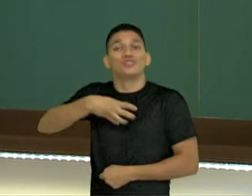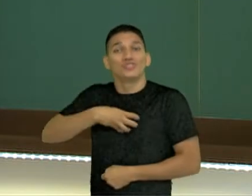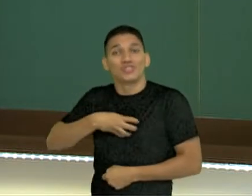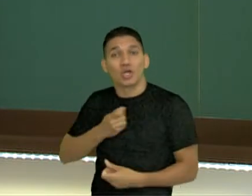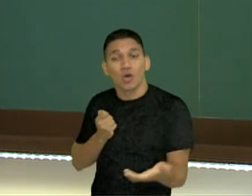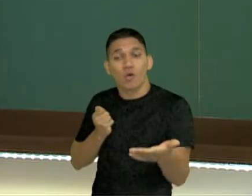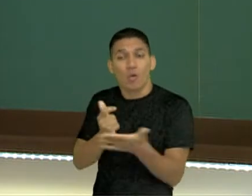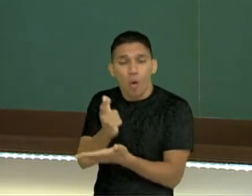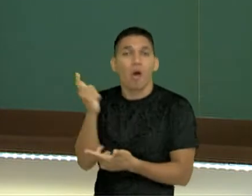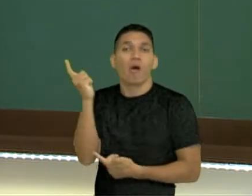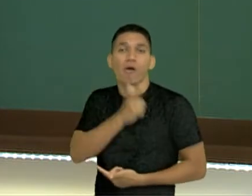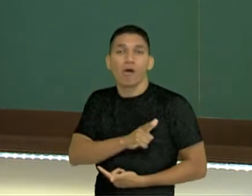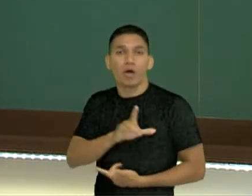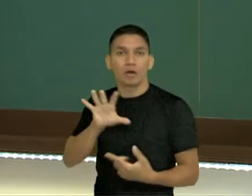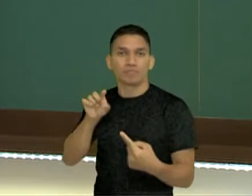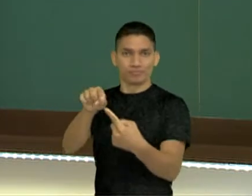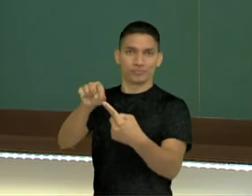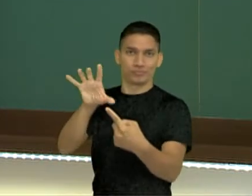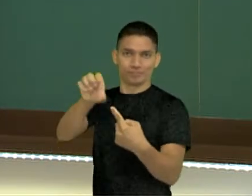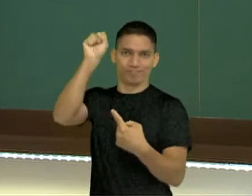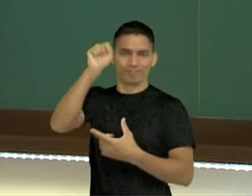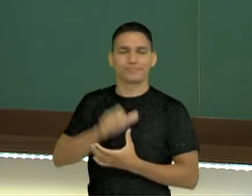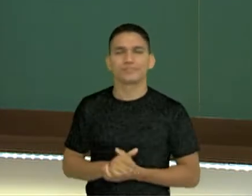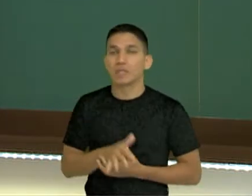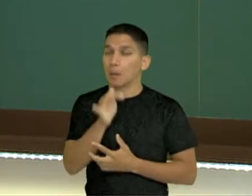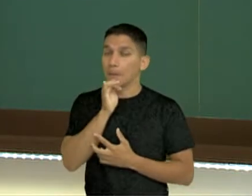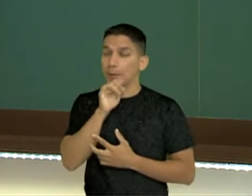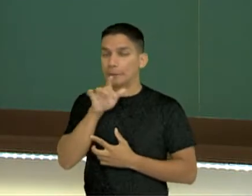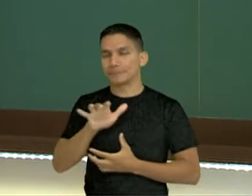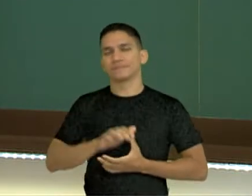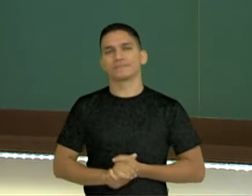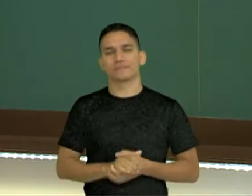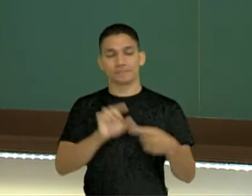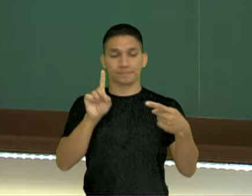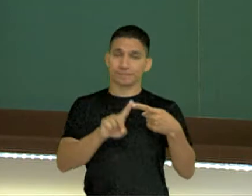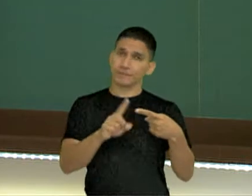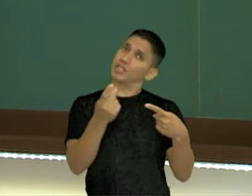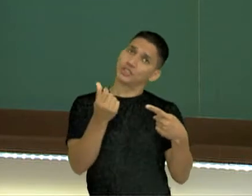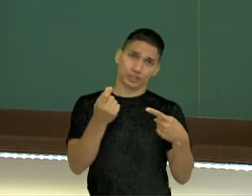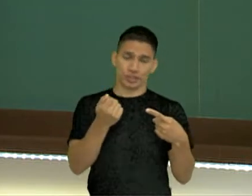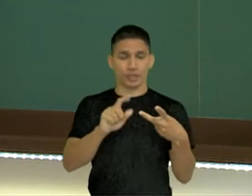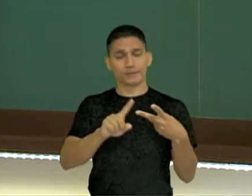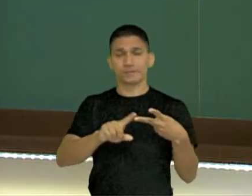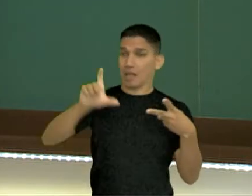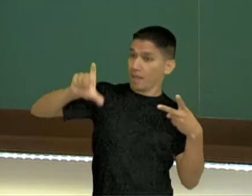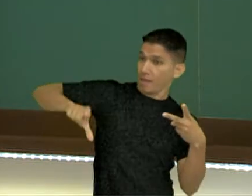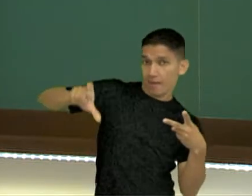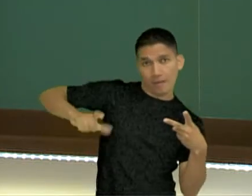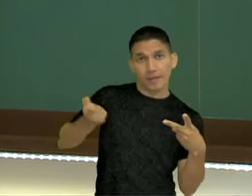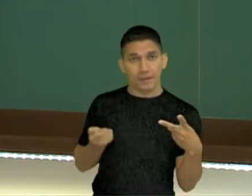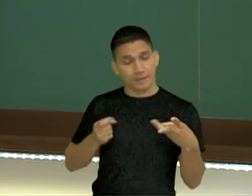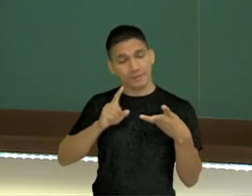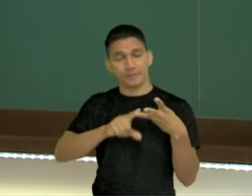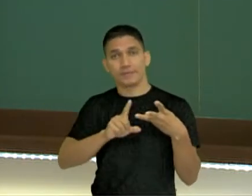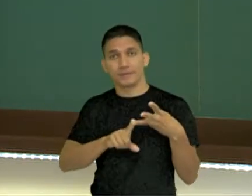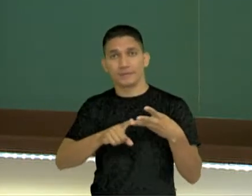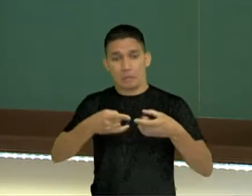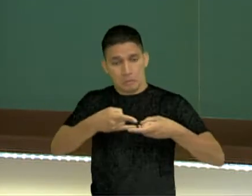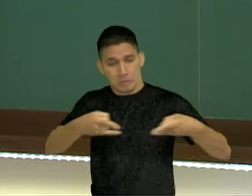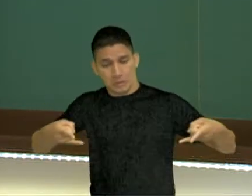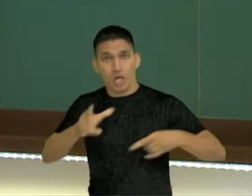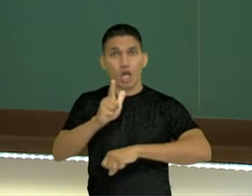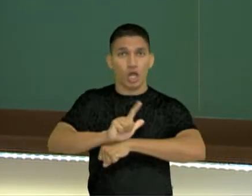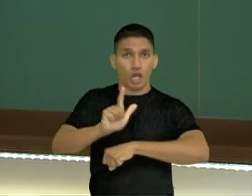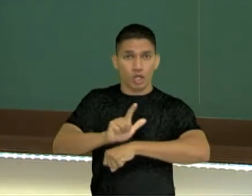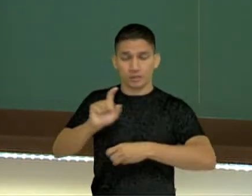pode atingir isso? A gente pode comprar esse bem utilizando dinheiro, cartão de crédito, carnê de uma loja